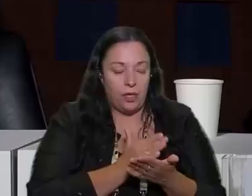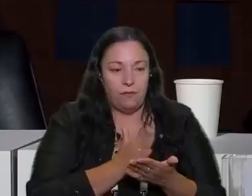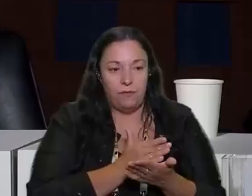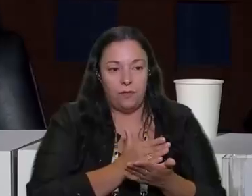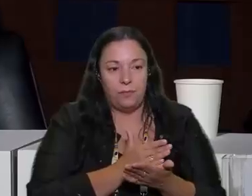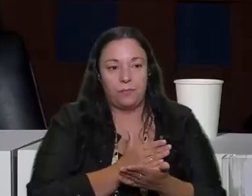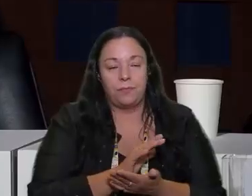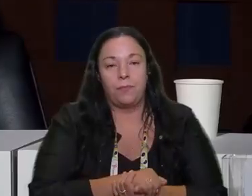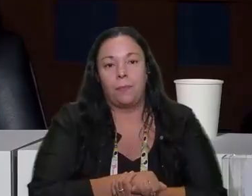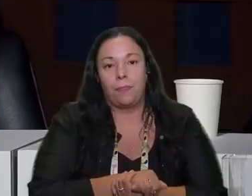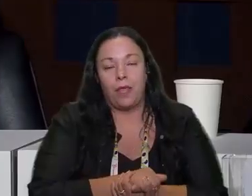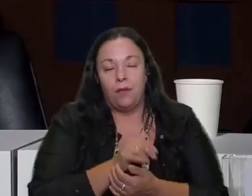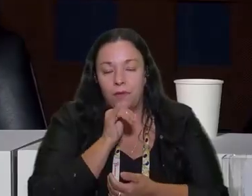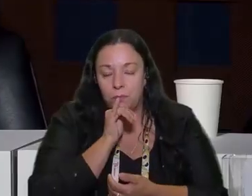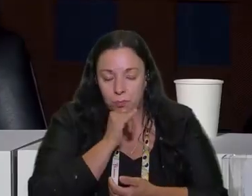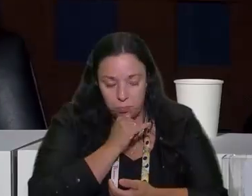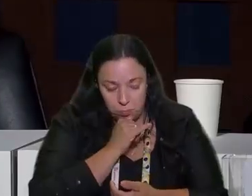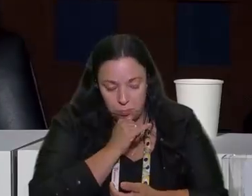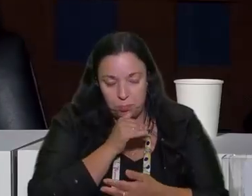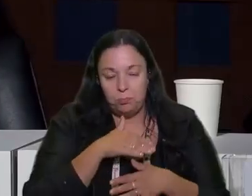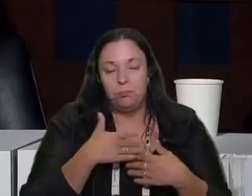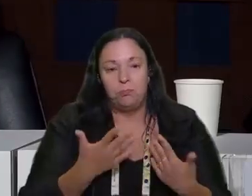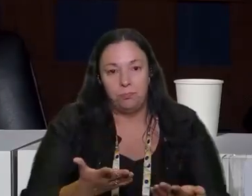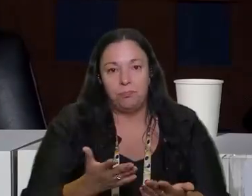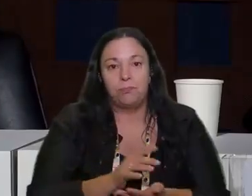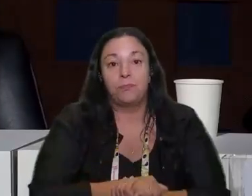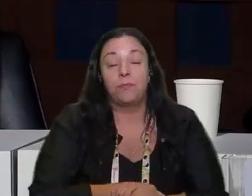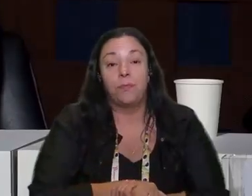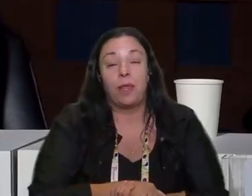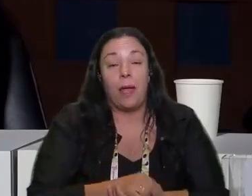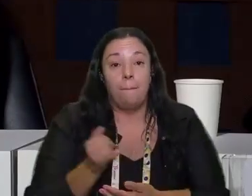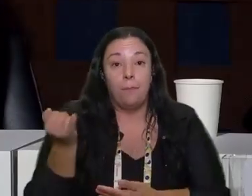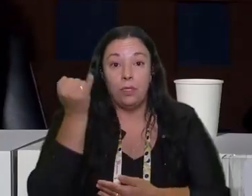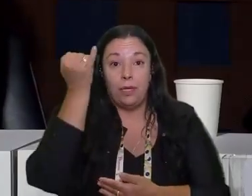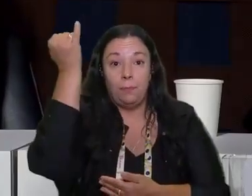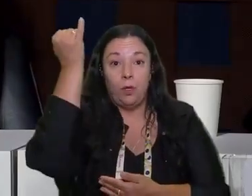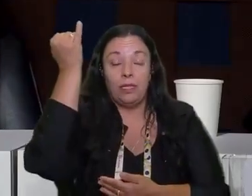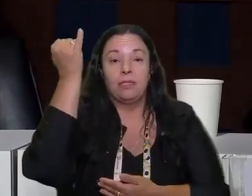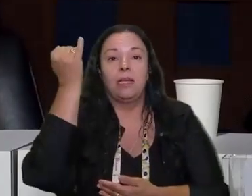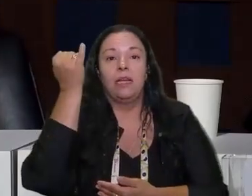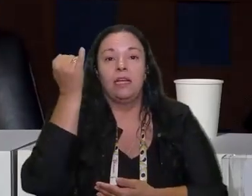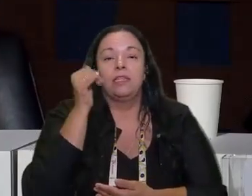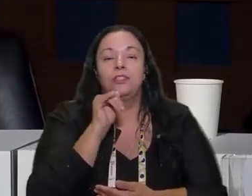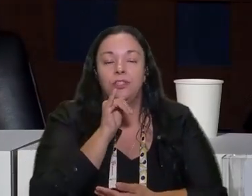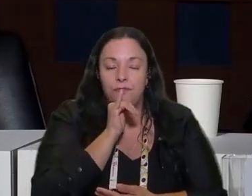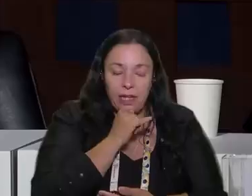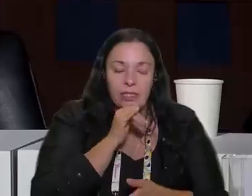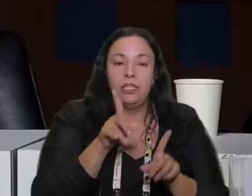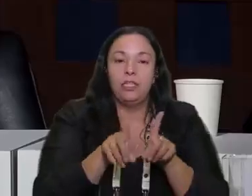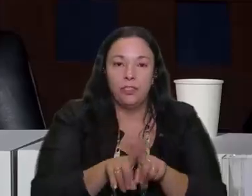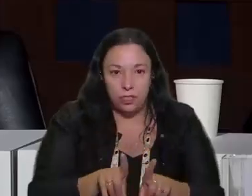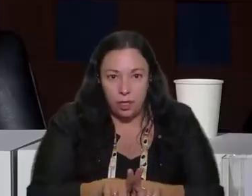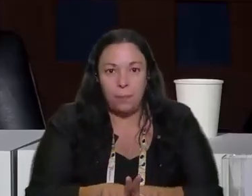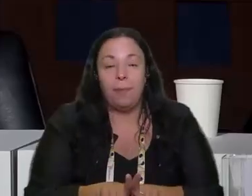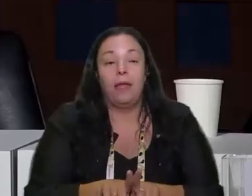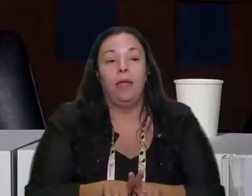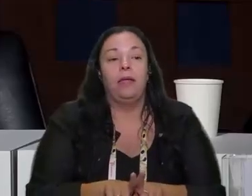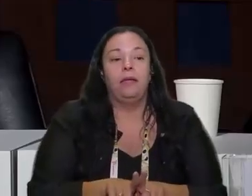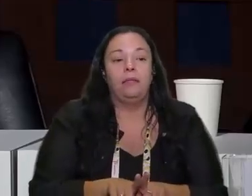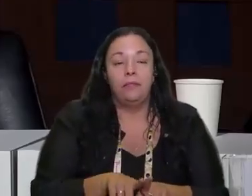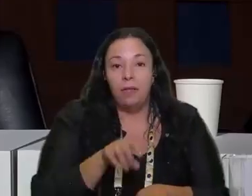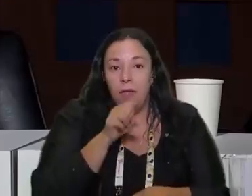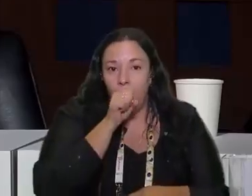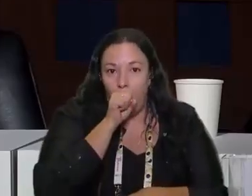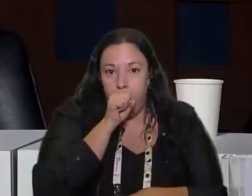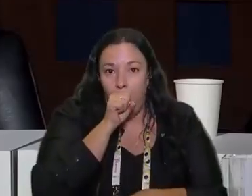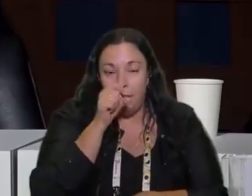fiquei muito frustrada por ter recebido aquela negativa, mas eu acho muito importante a gente se frustrar também, até para a gente